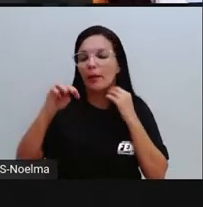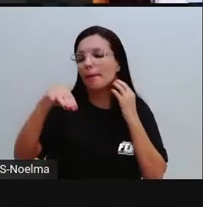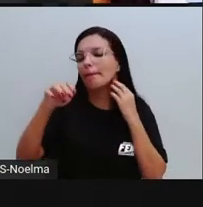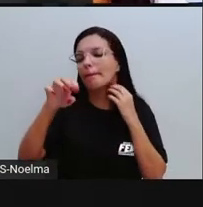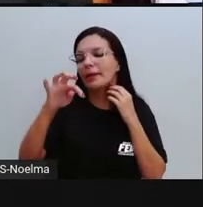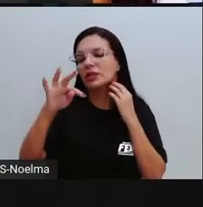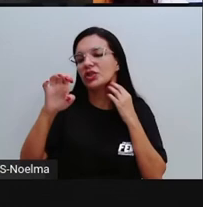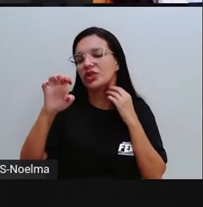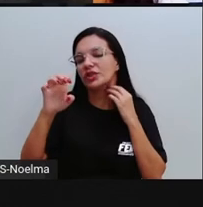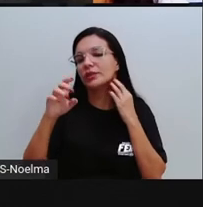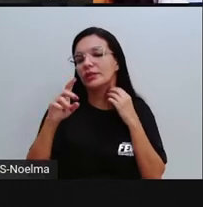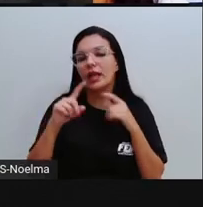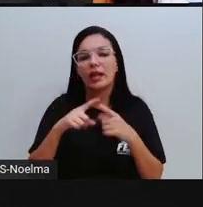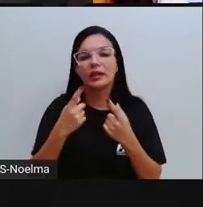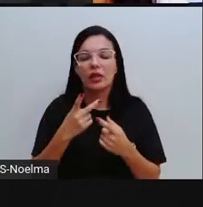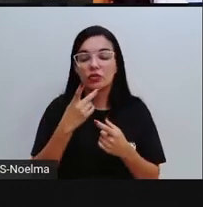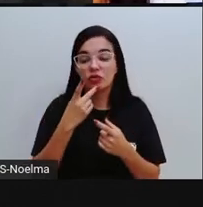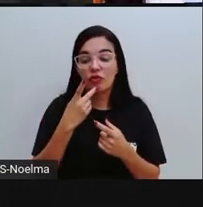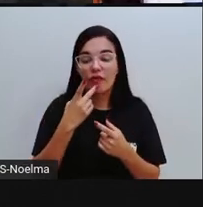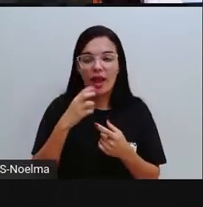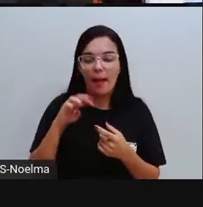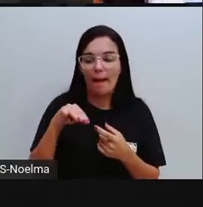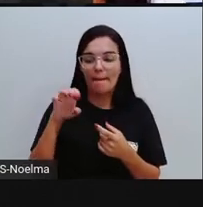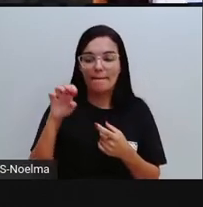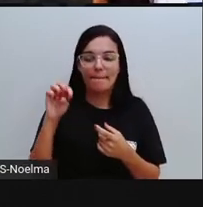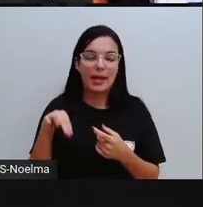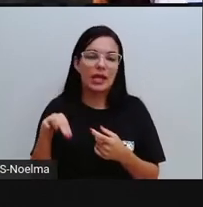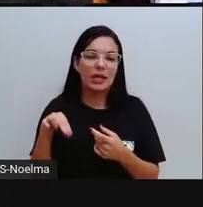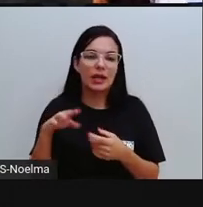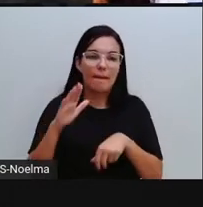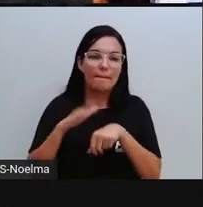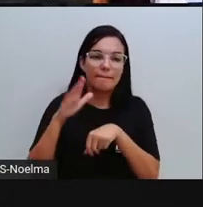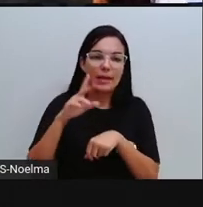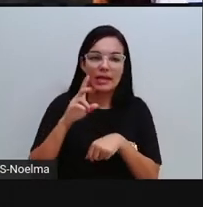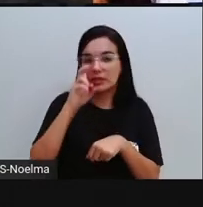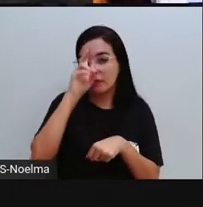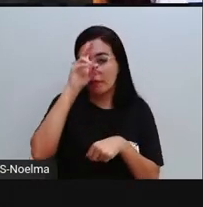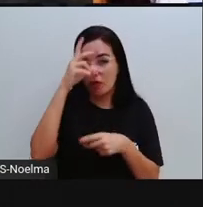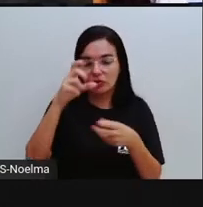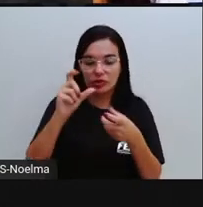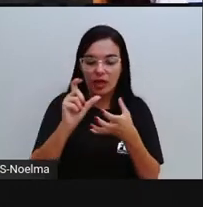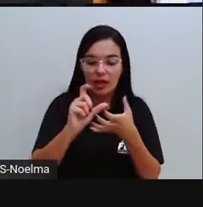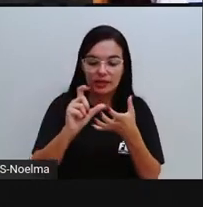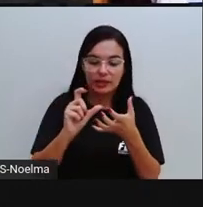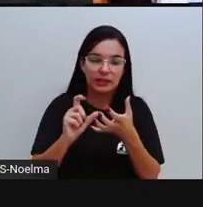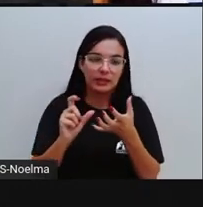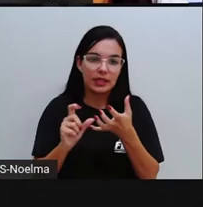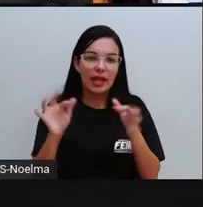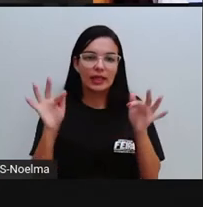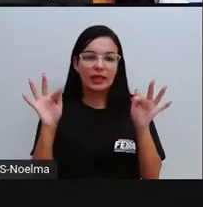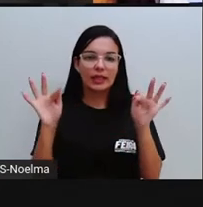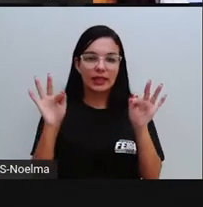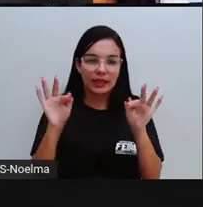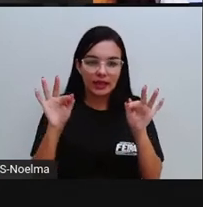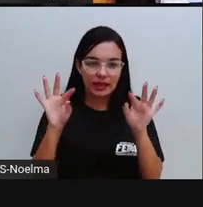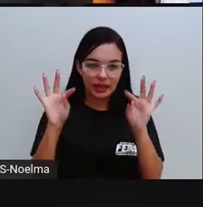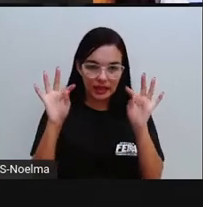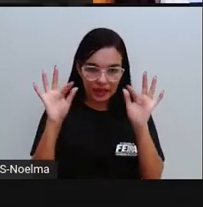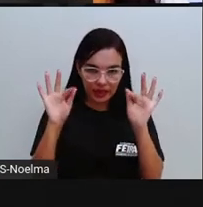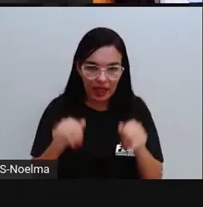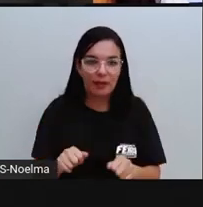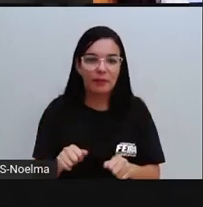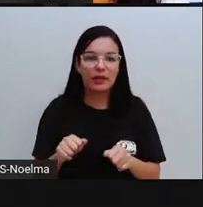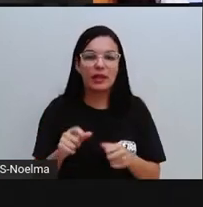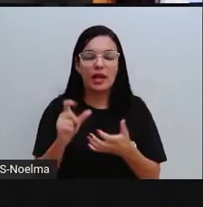mente. Então, aparece só o mente, certo? Então, a sílaba tônica da última palavra é onde a gente termina na hora de